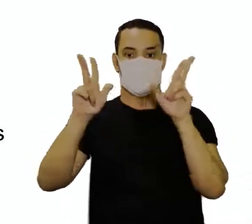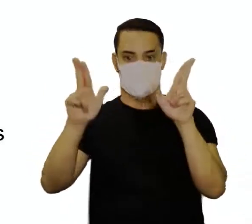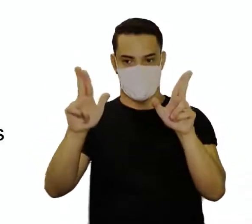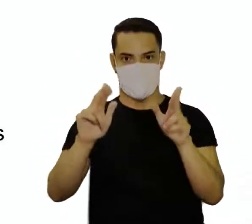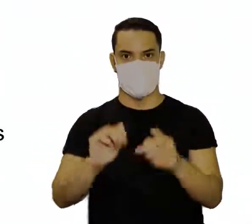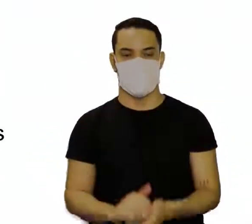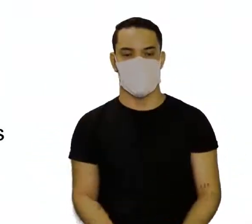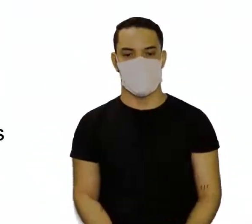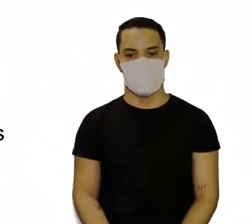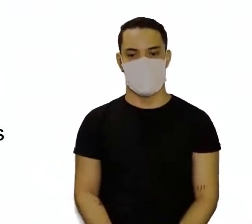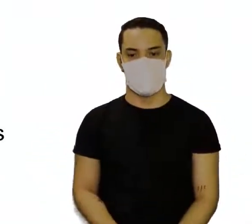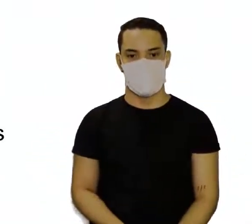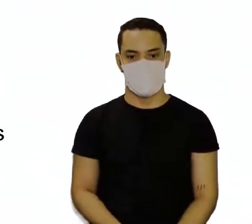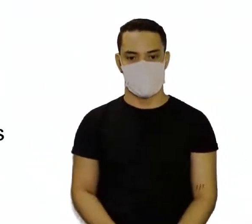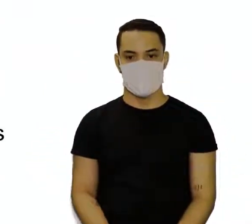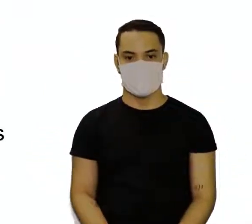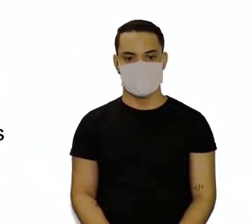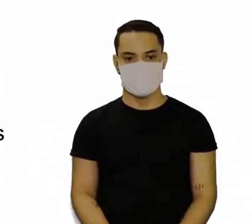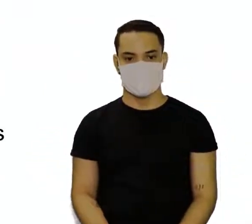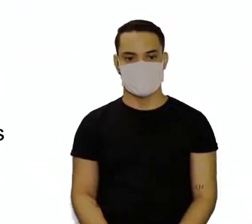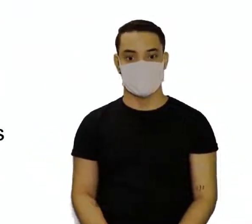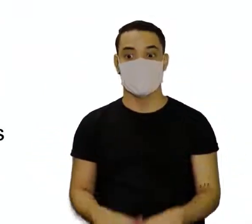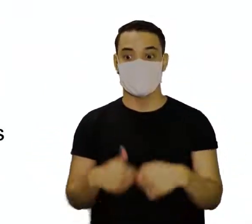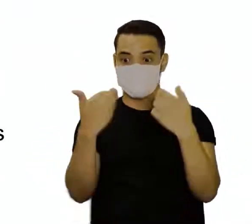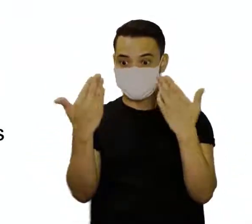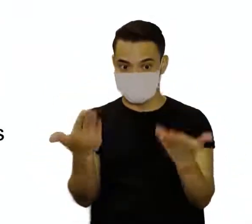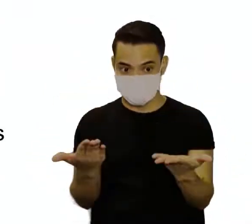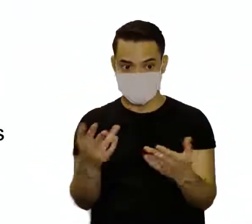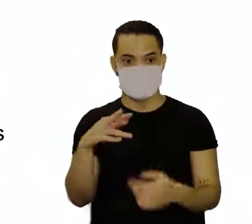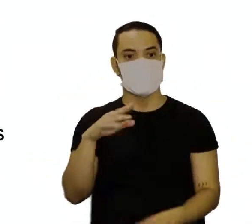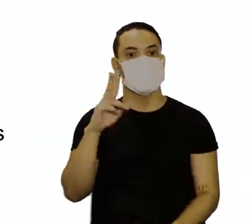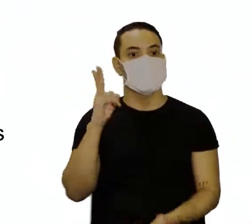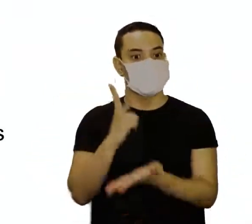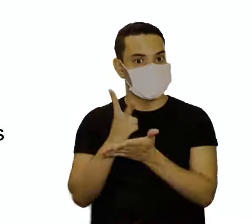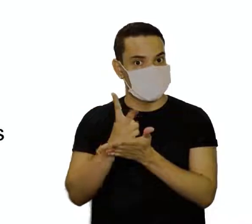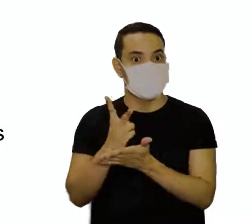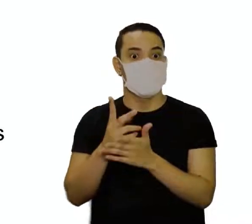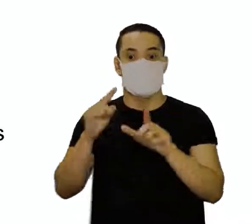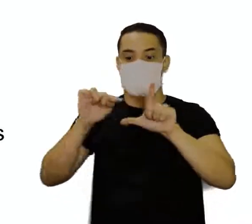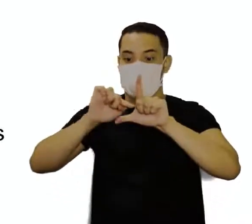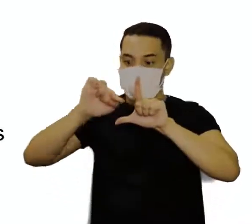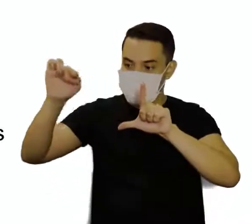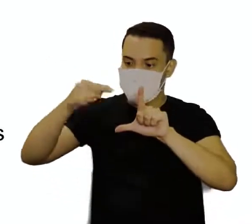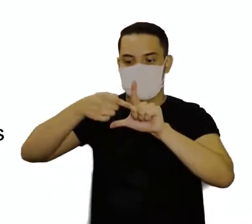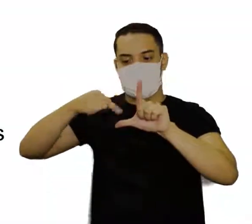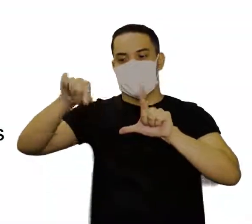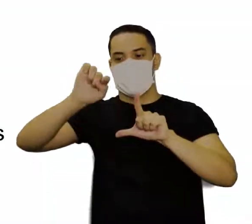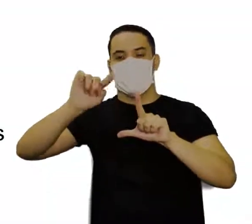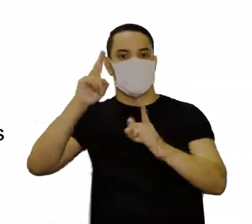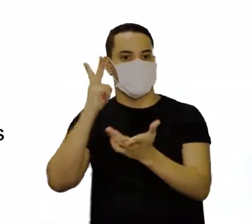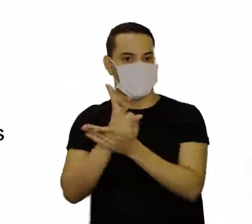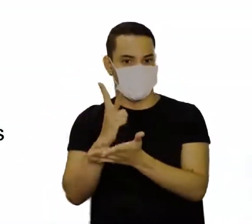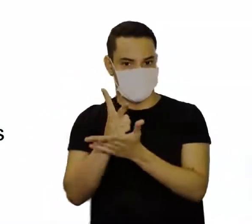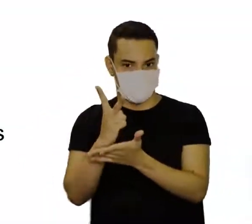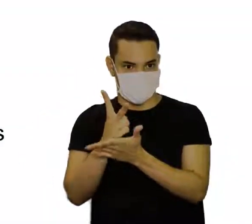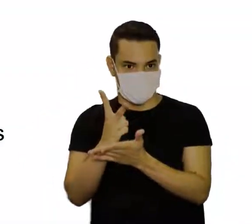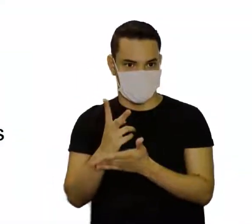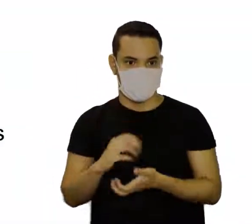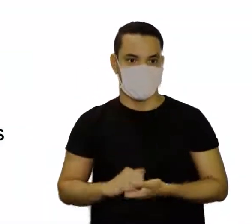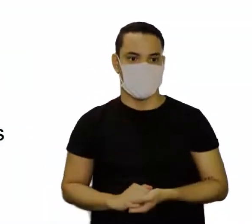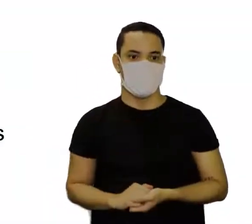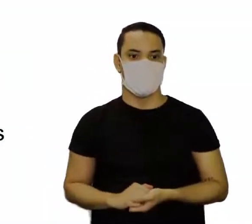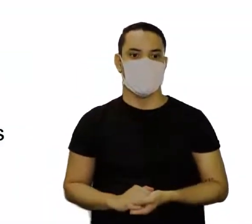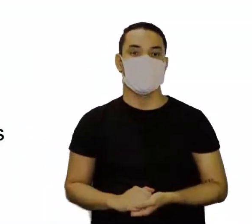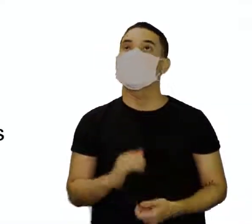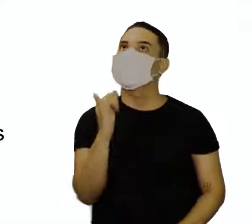valor proporcional, não vai dobrar, né? Então, resistor ômico e resistor não ômico. Vou fazer uma questão de Enem,